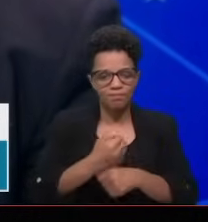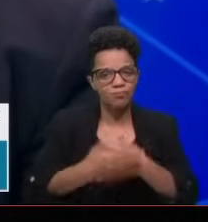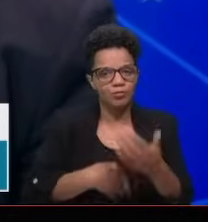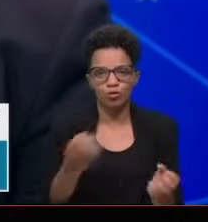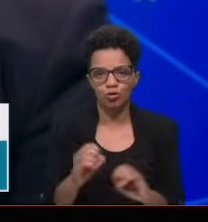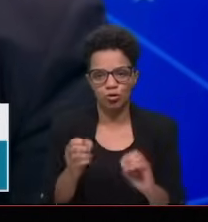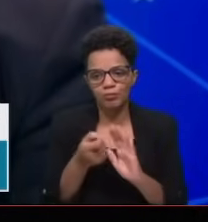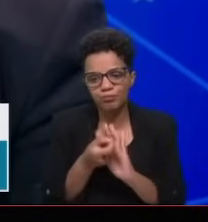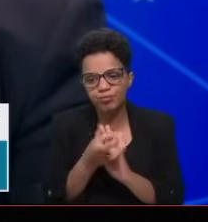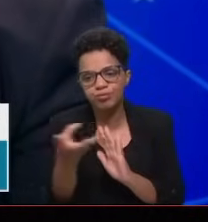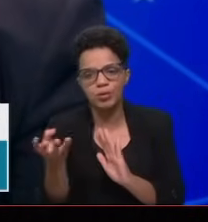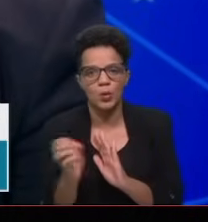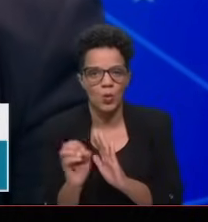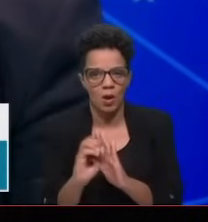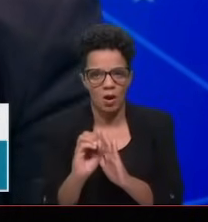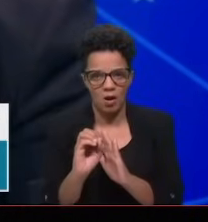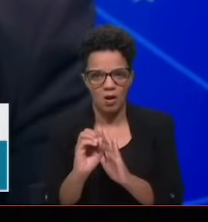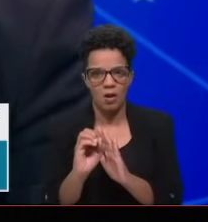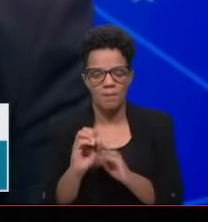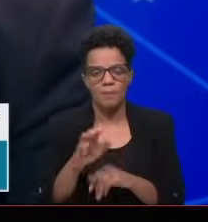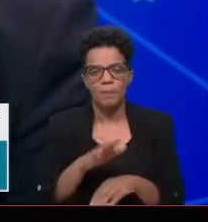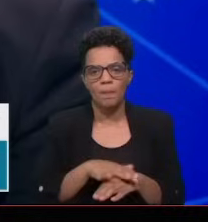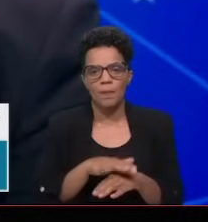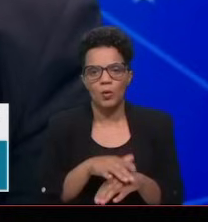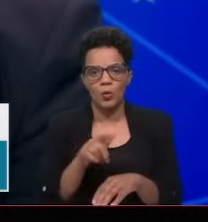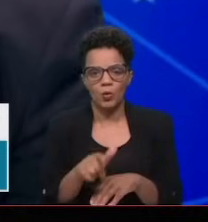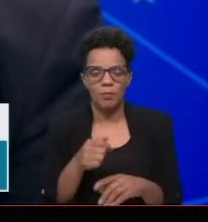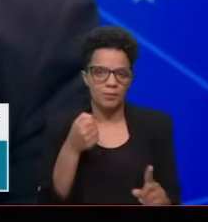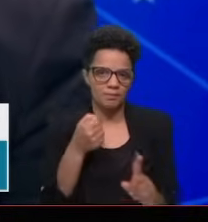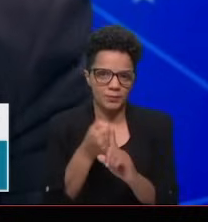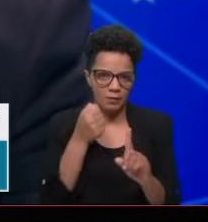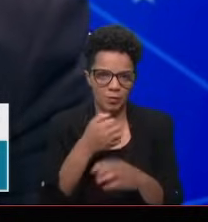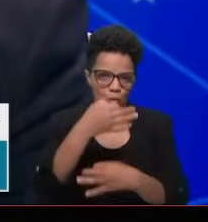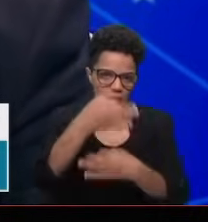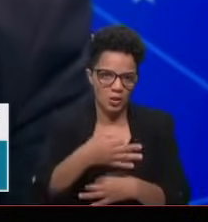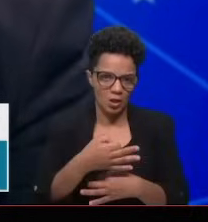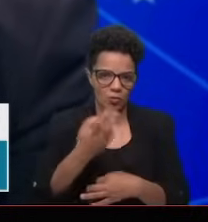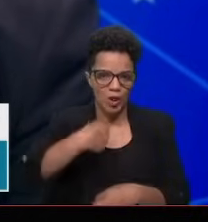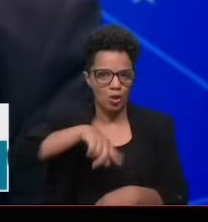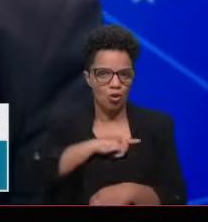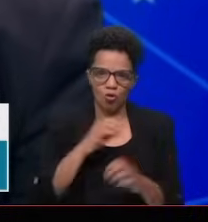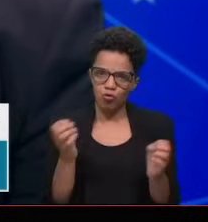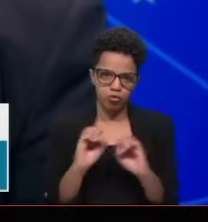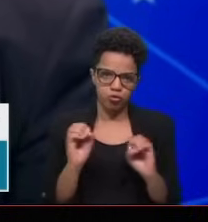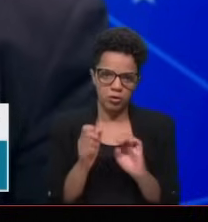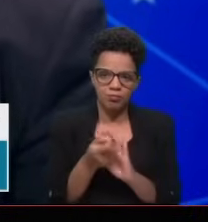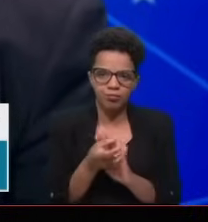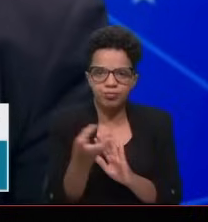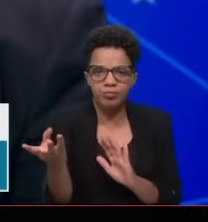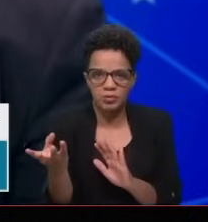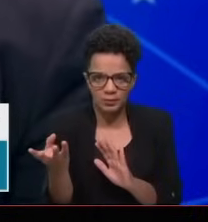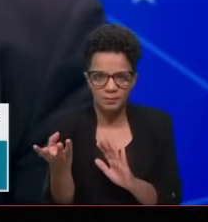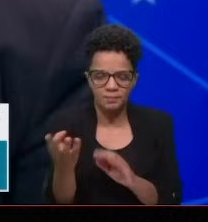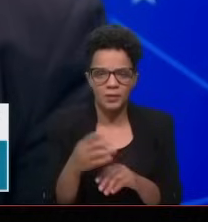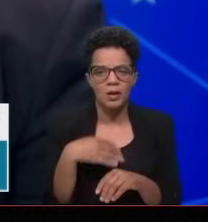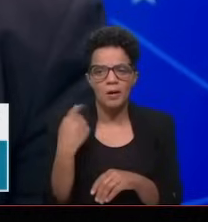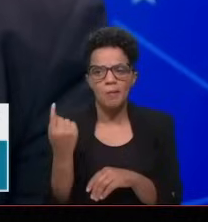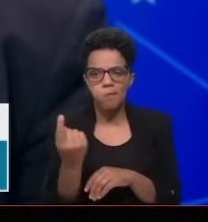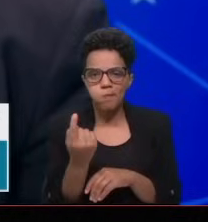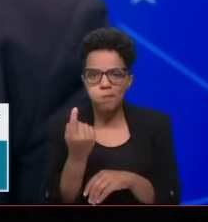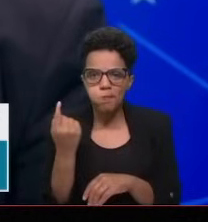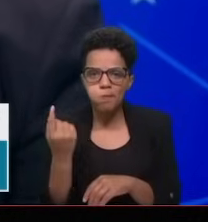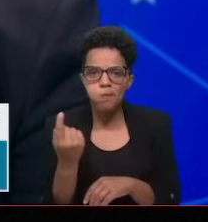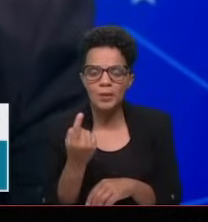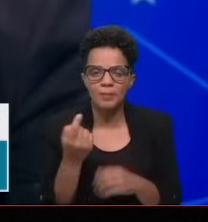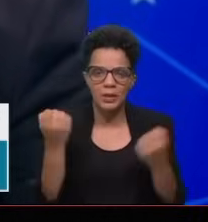quantidade suficiente para enfrentar um desafio sério não temos demora tempo demora treino